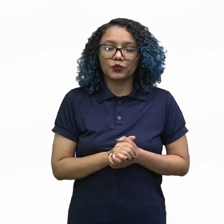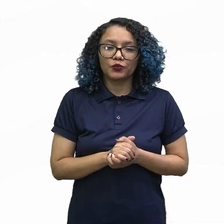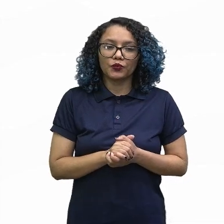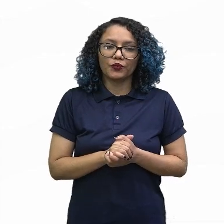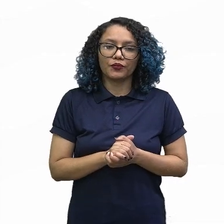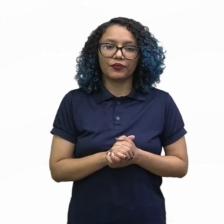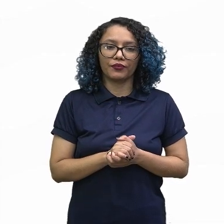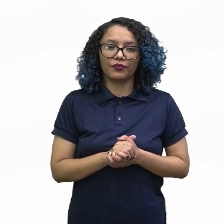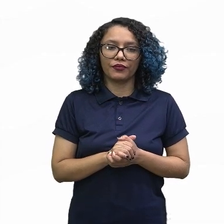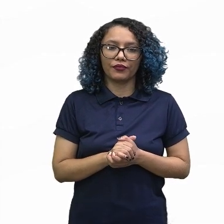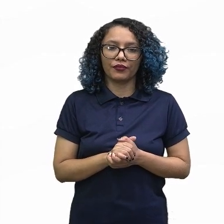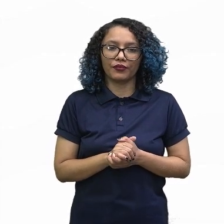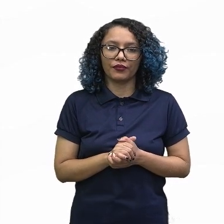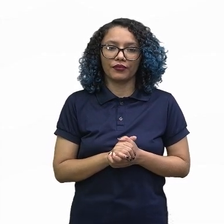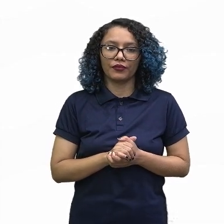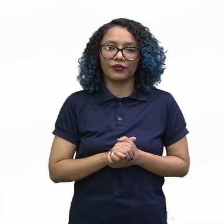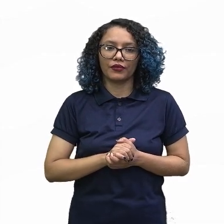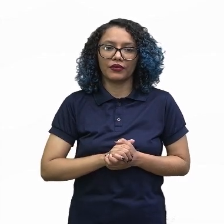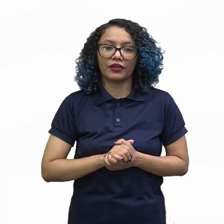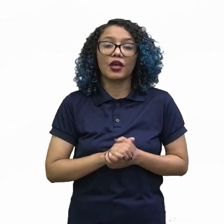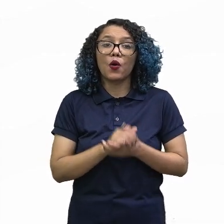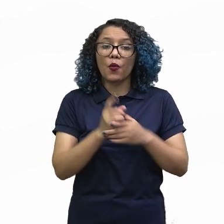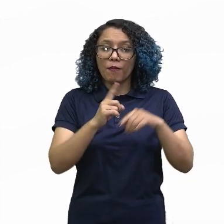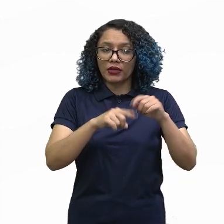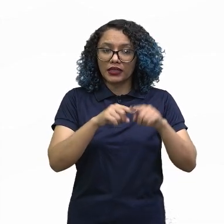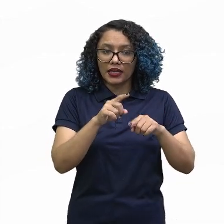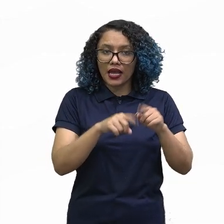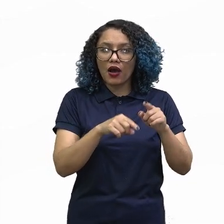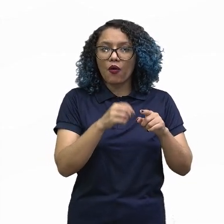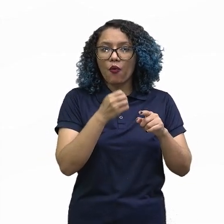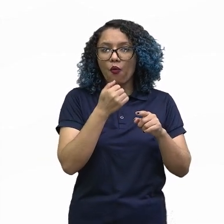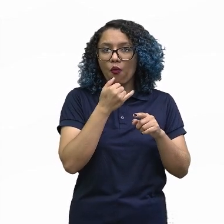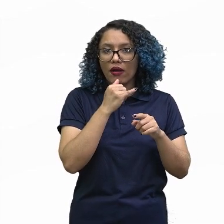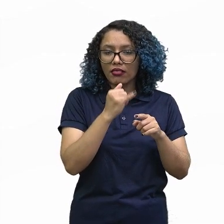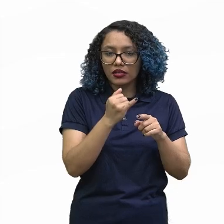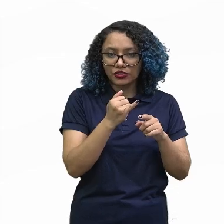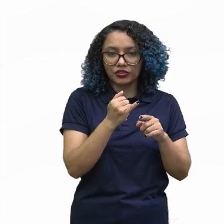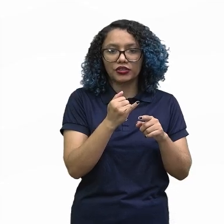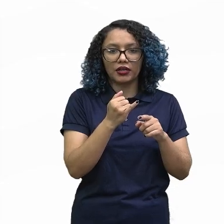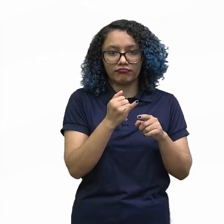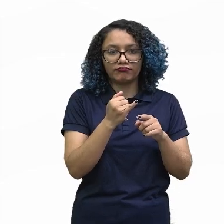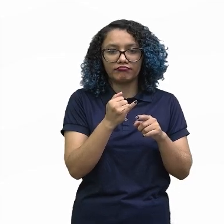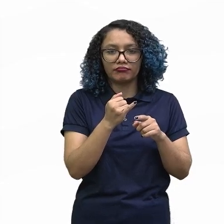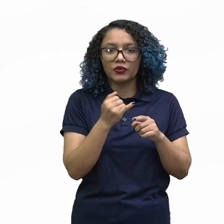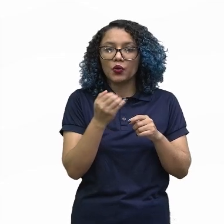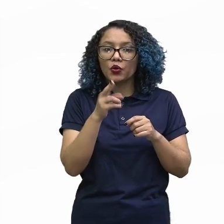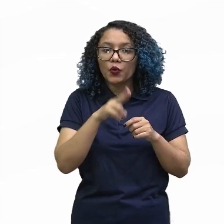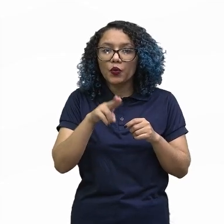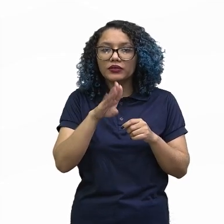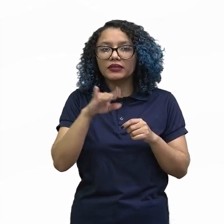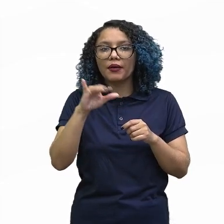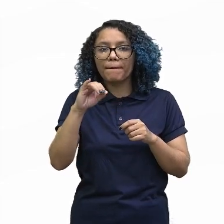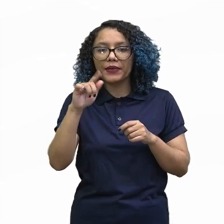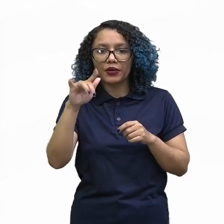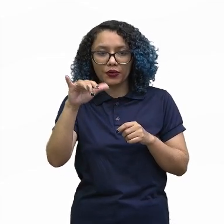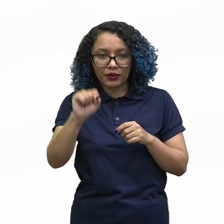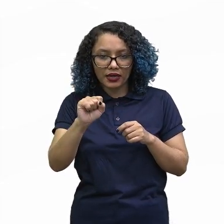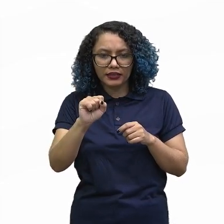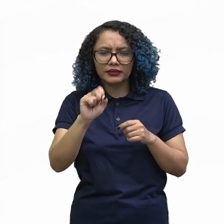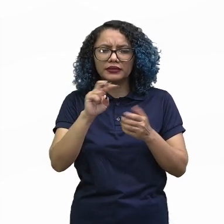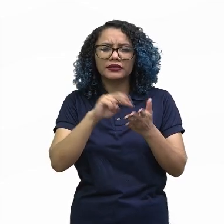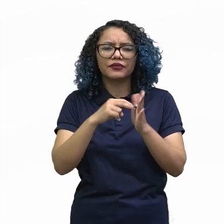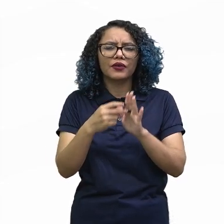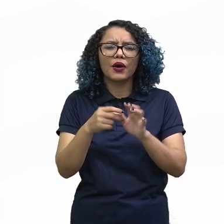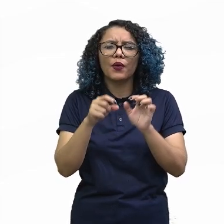energia sustentável a biogás significa dizer que o gerador de energia baseado